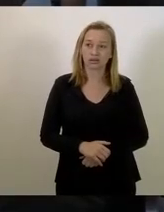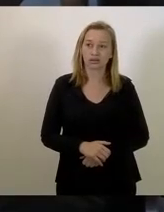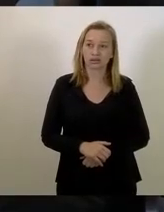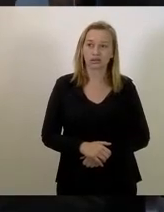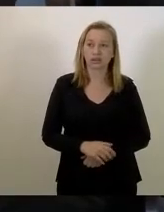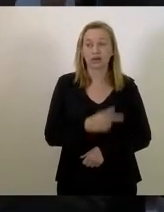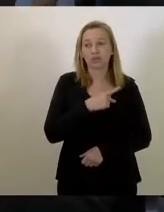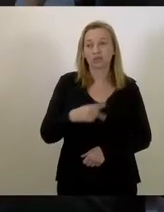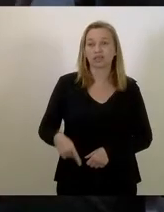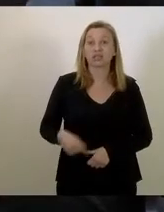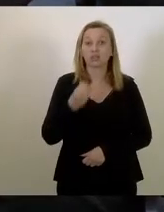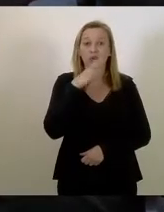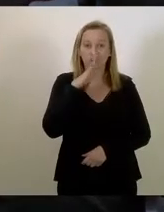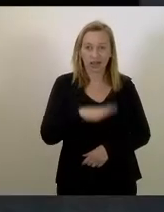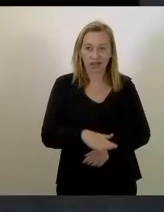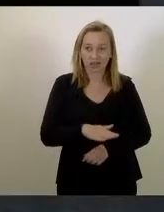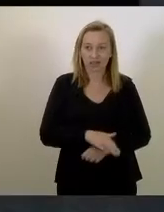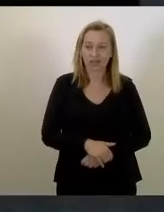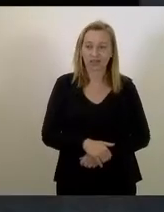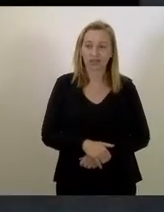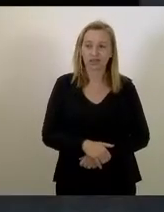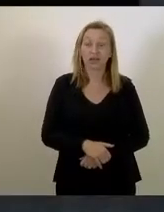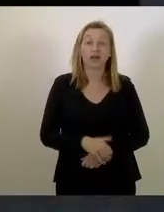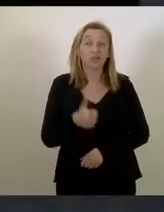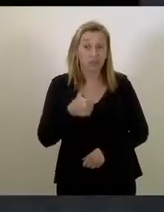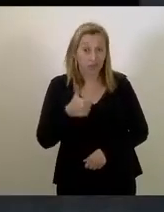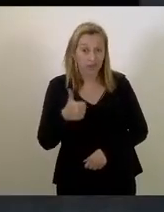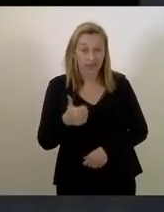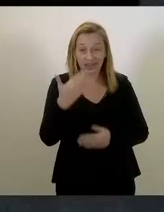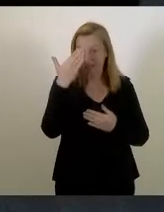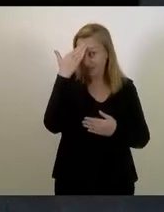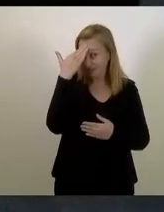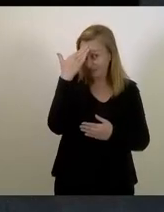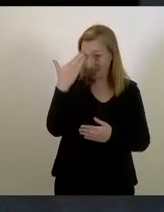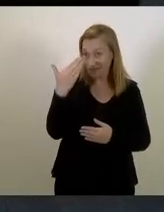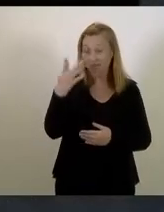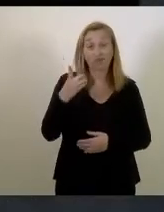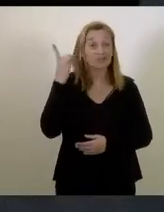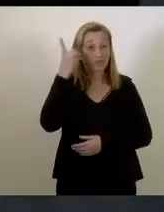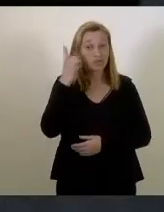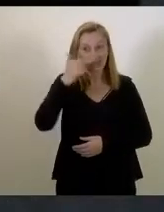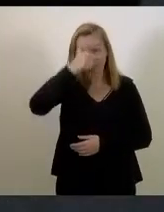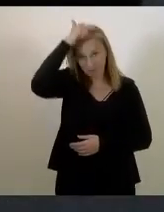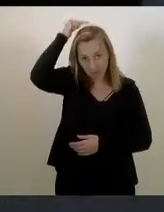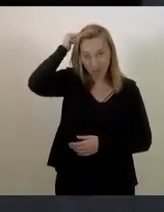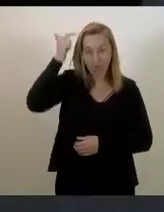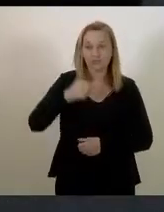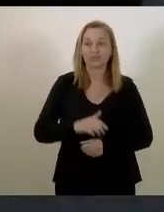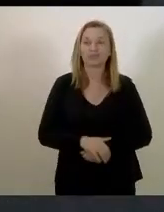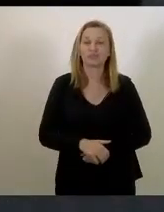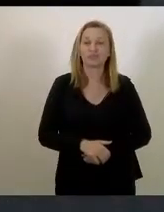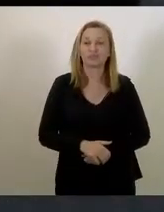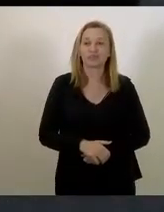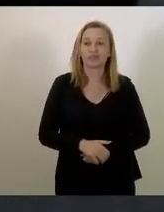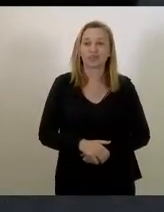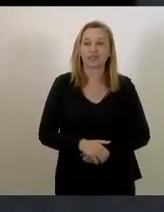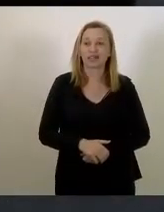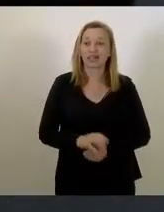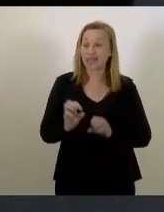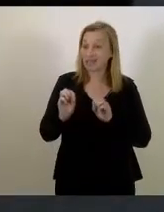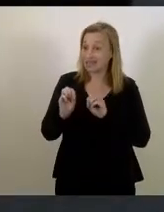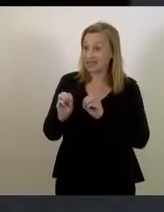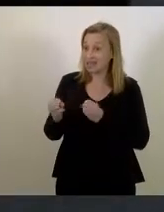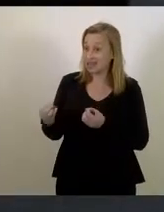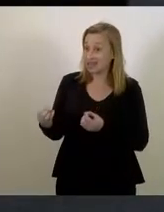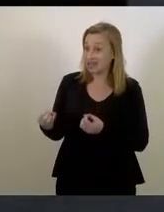Presidente boa tarde Primeiro aqui agradecer o deputado Luiz Paulo pela aula diária